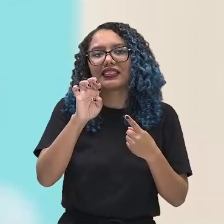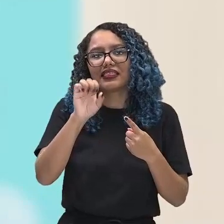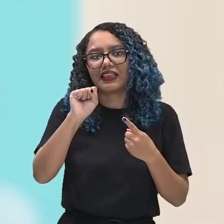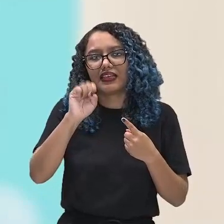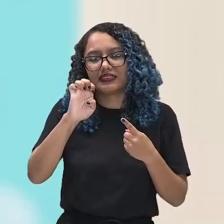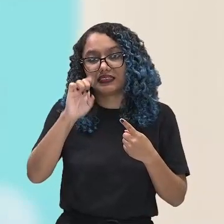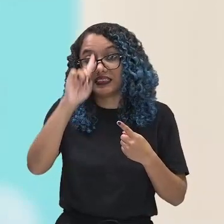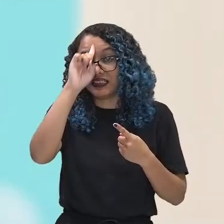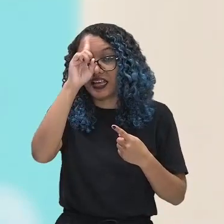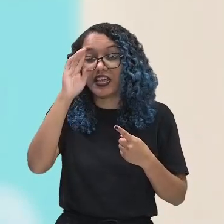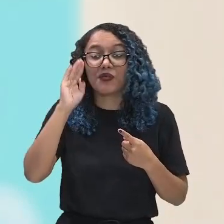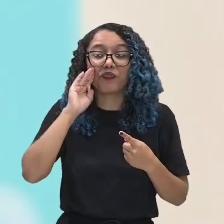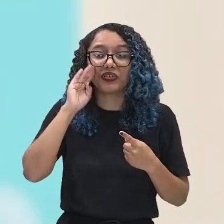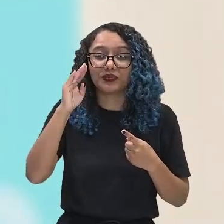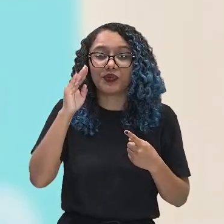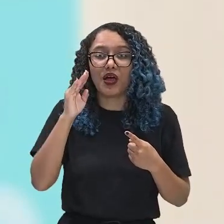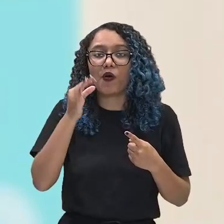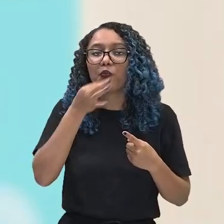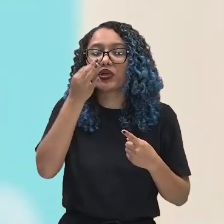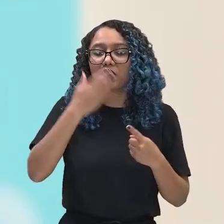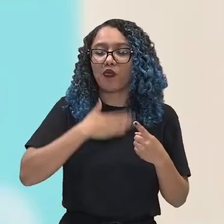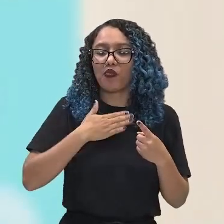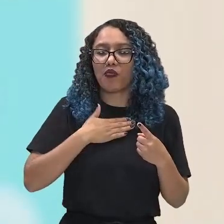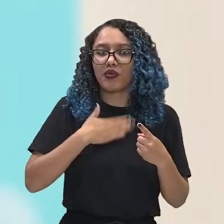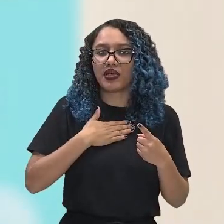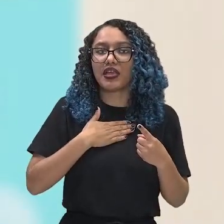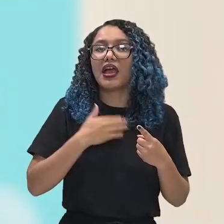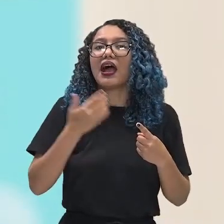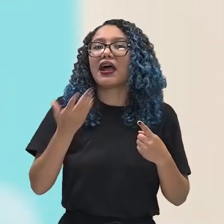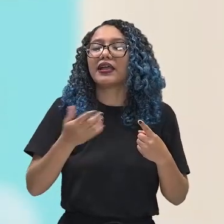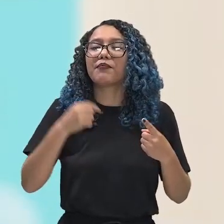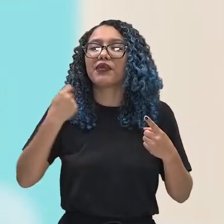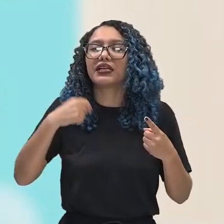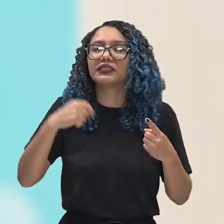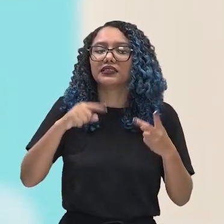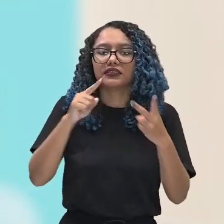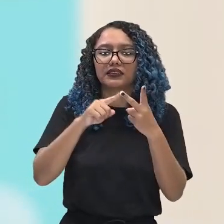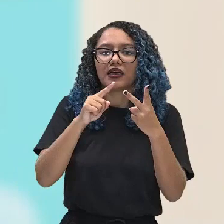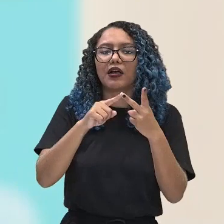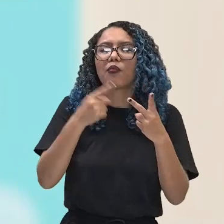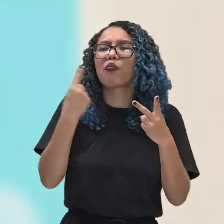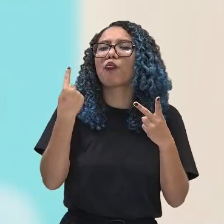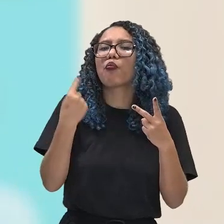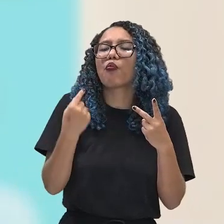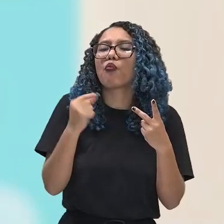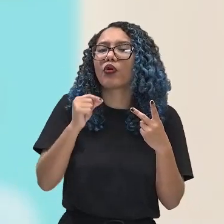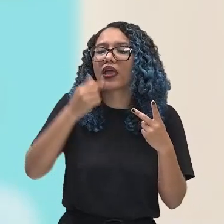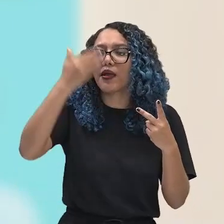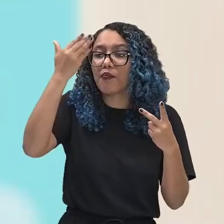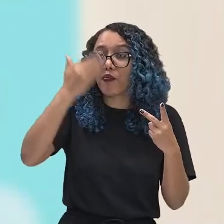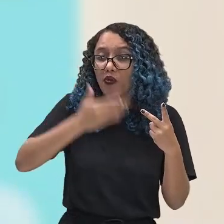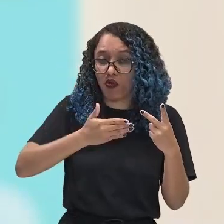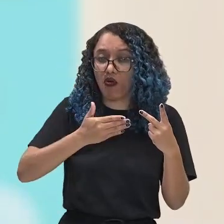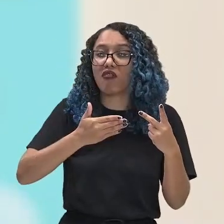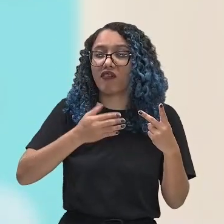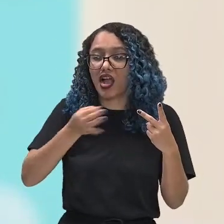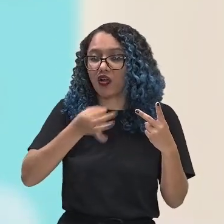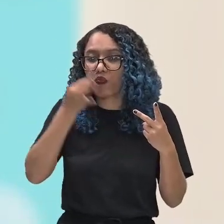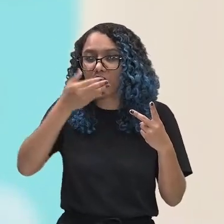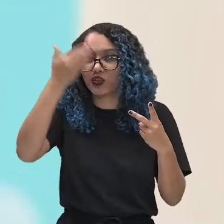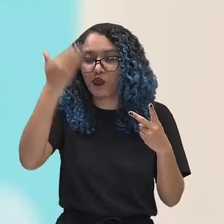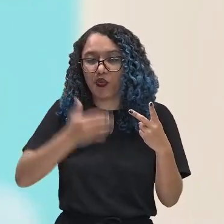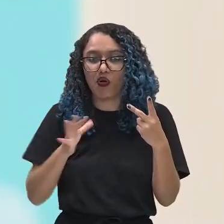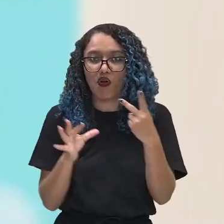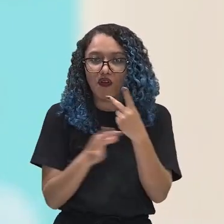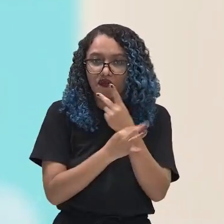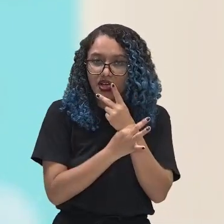penso a respeito do tema. E aí eu vou trazer as motivações, eu vou trazer os porquês para comprovar essa tese. Combinado?